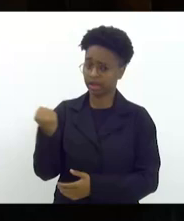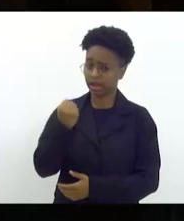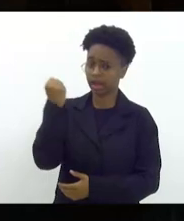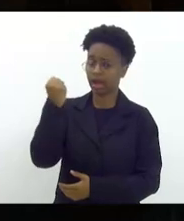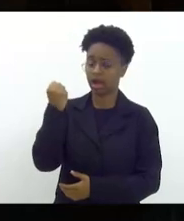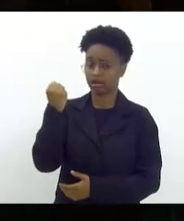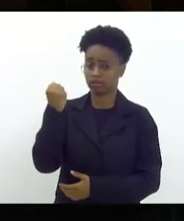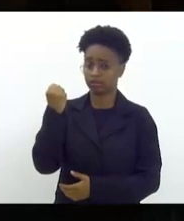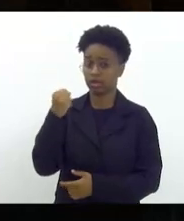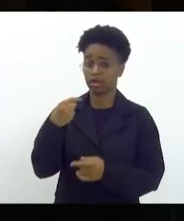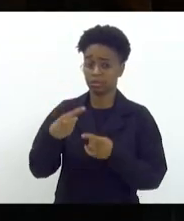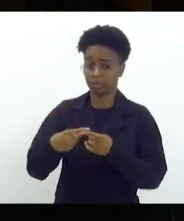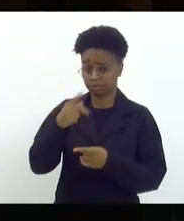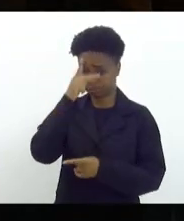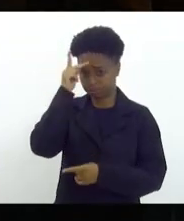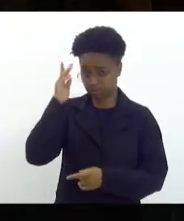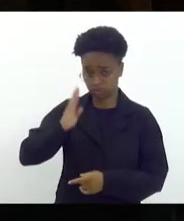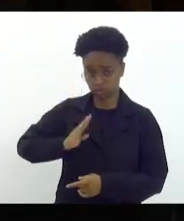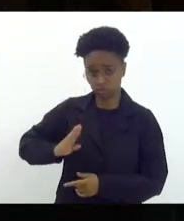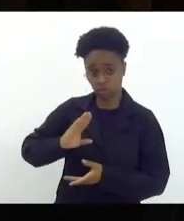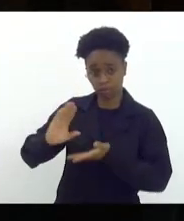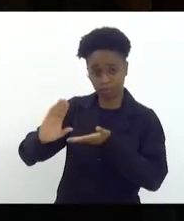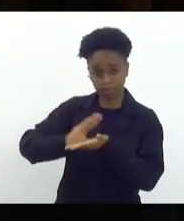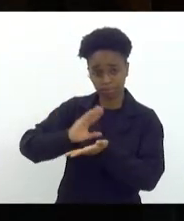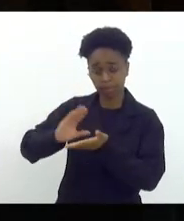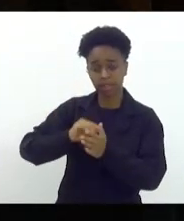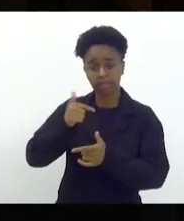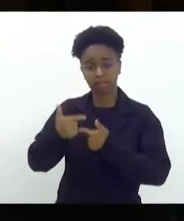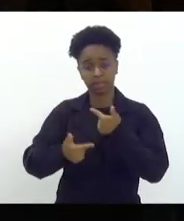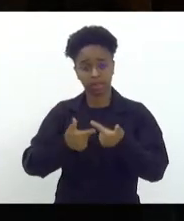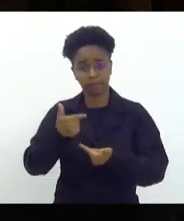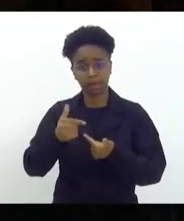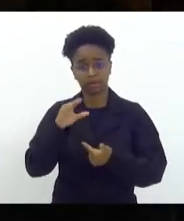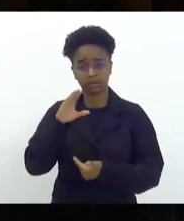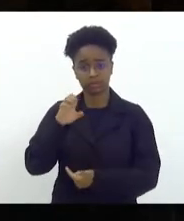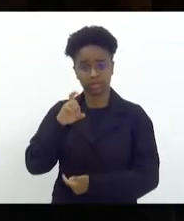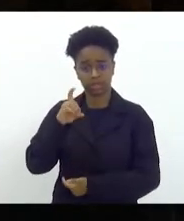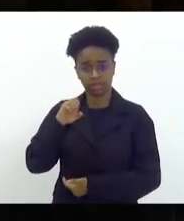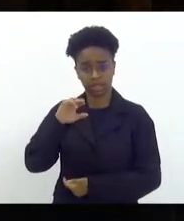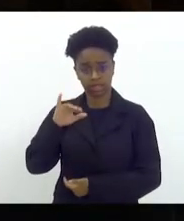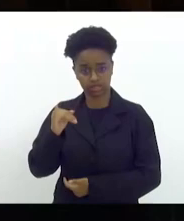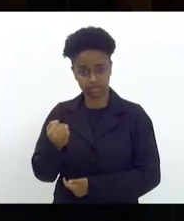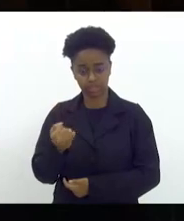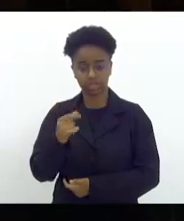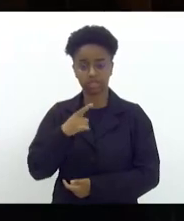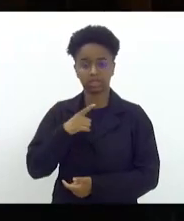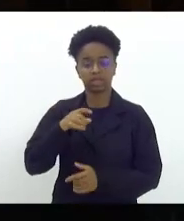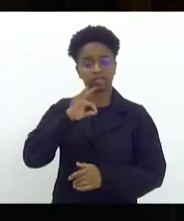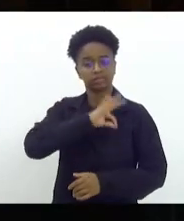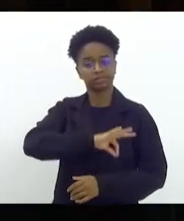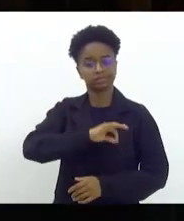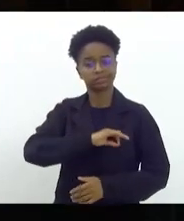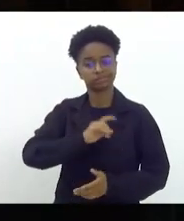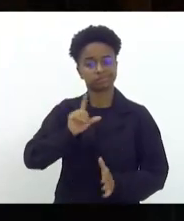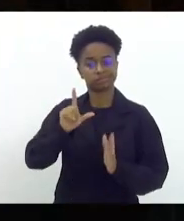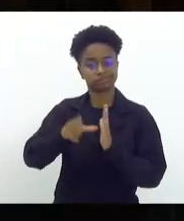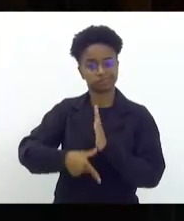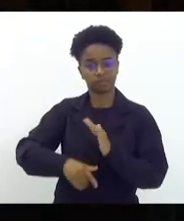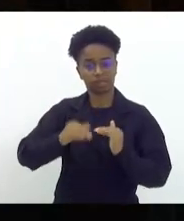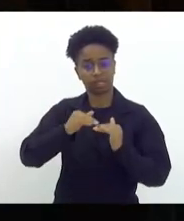que os bolsistas que trabalham no Consórcio Cederj estejam com suas remunerações defasadas